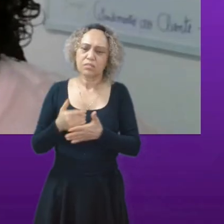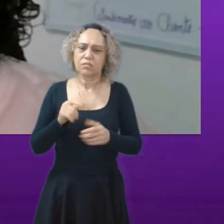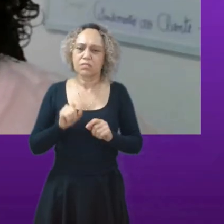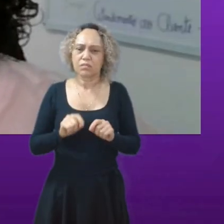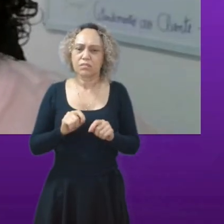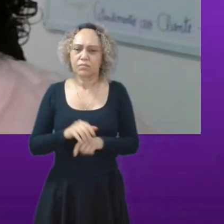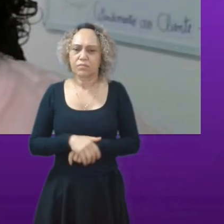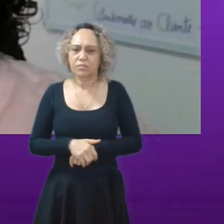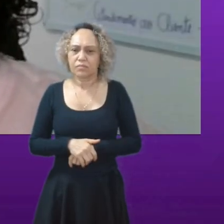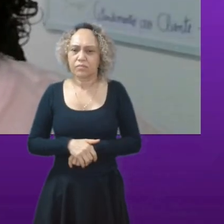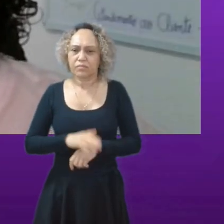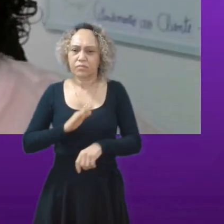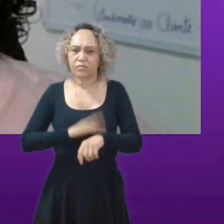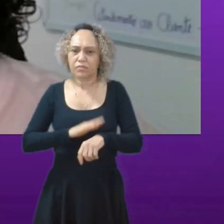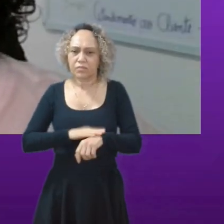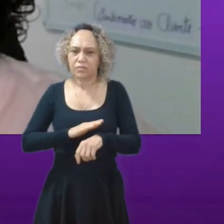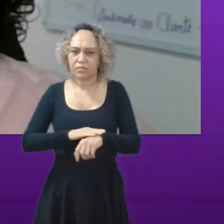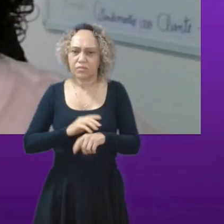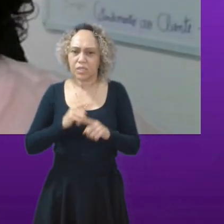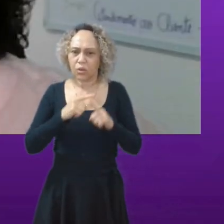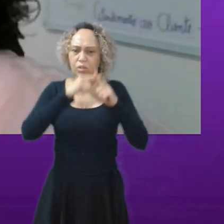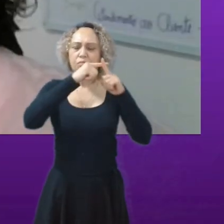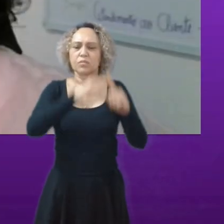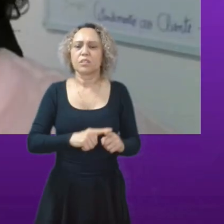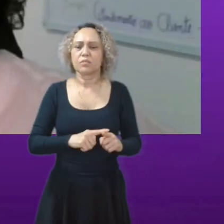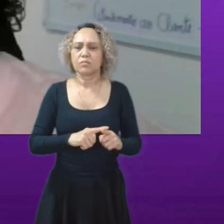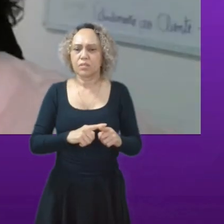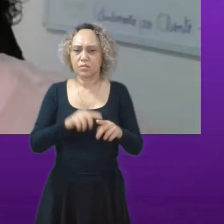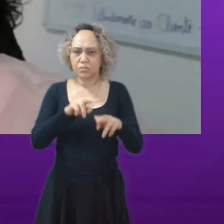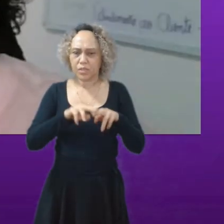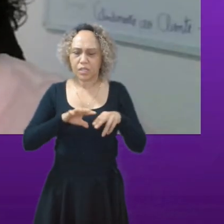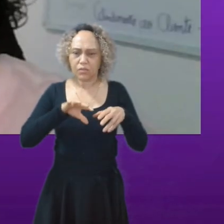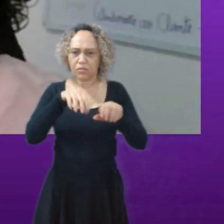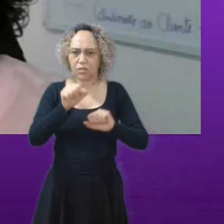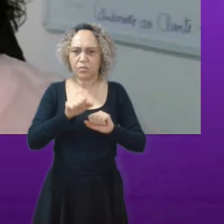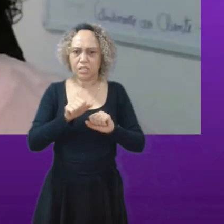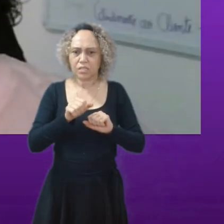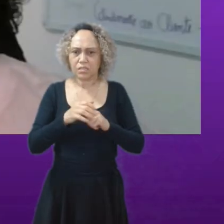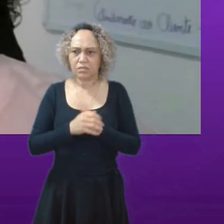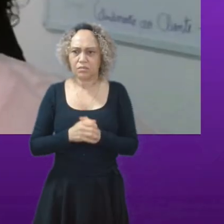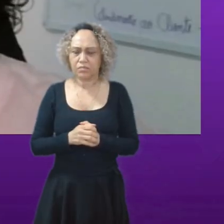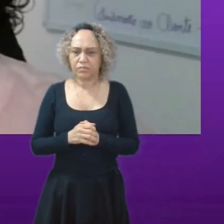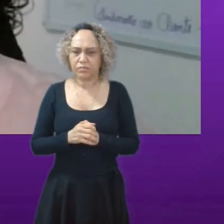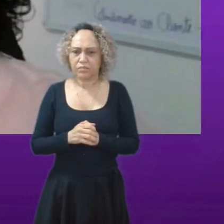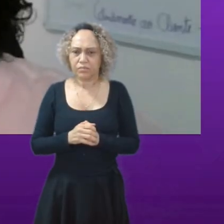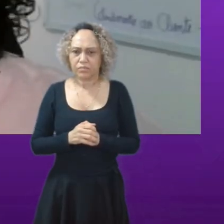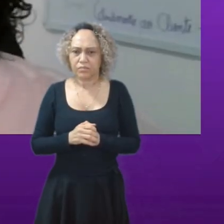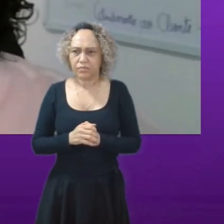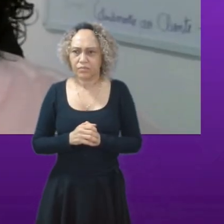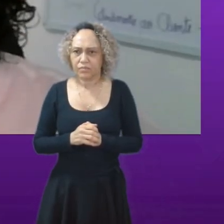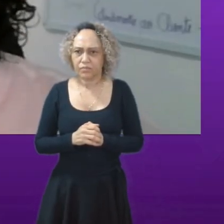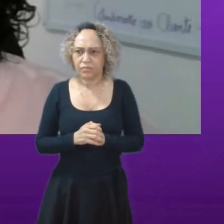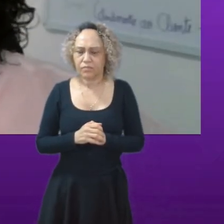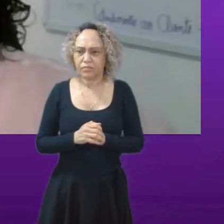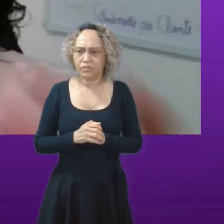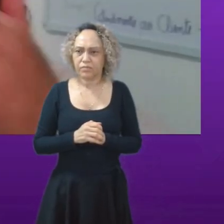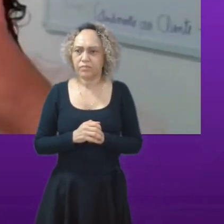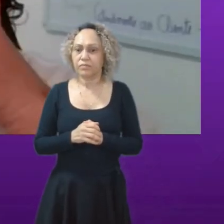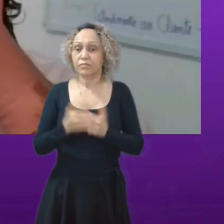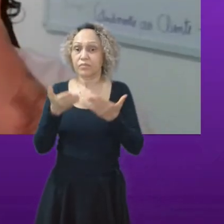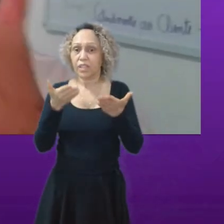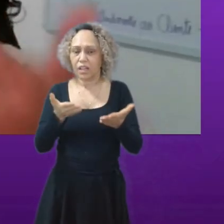assim, no momento de otimismo é pela formação, porque a gente está exatamente fazendo isso. É isso,